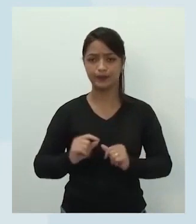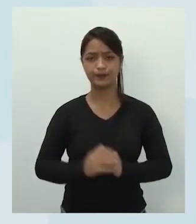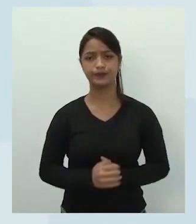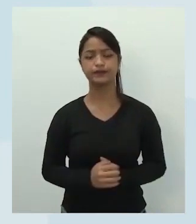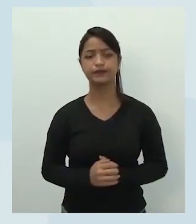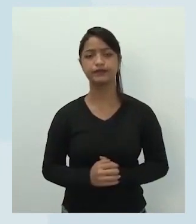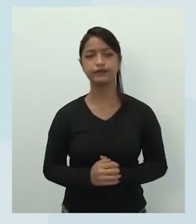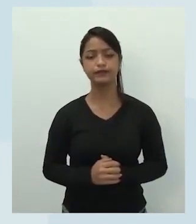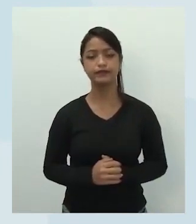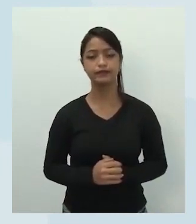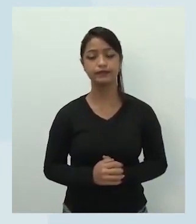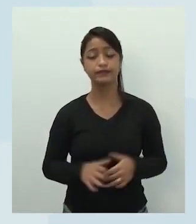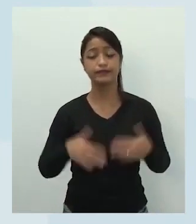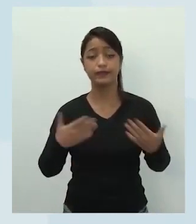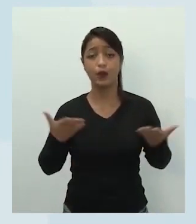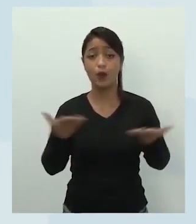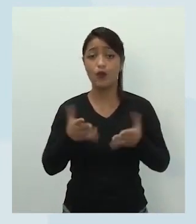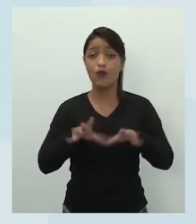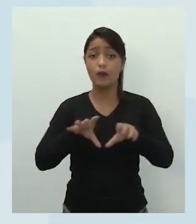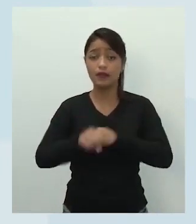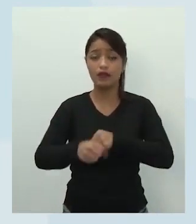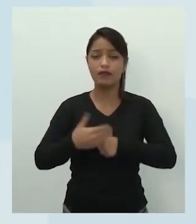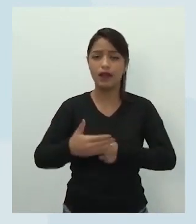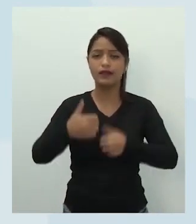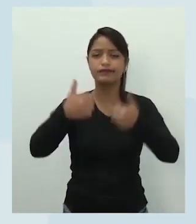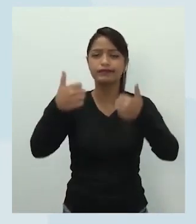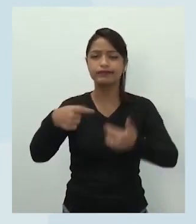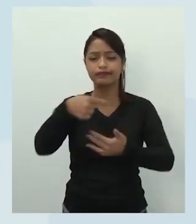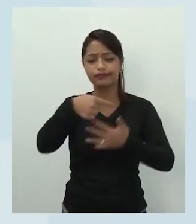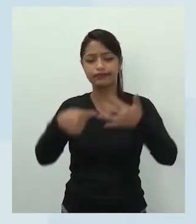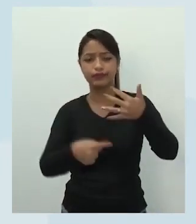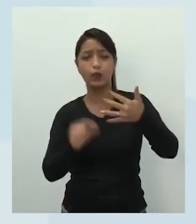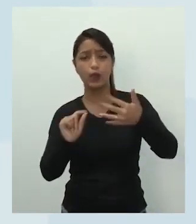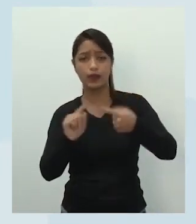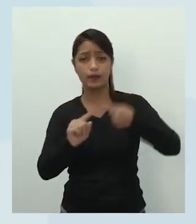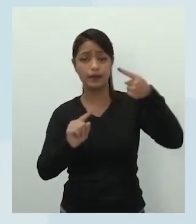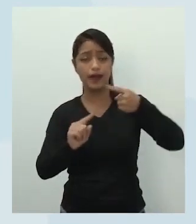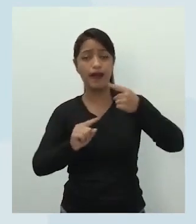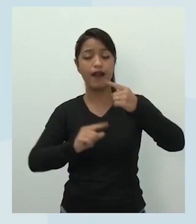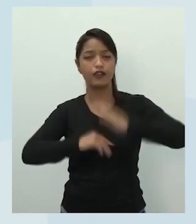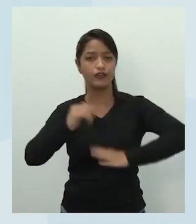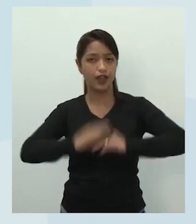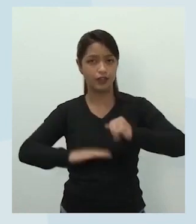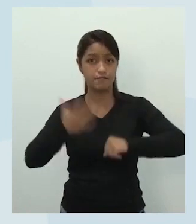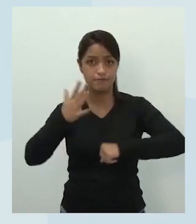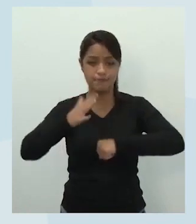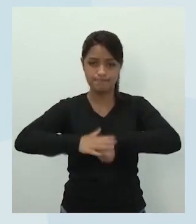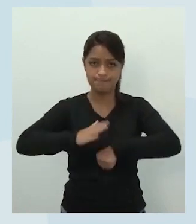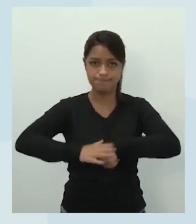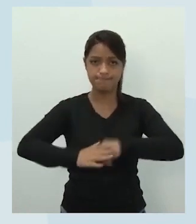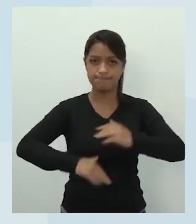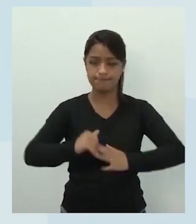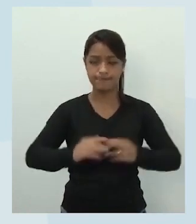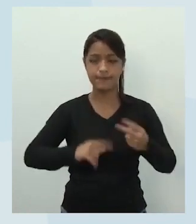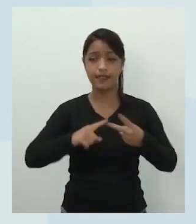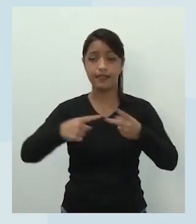os percursos dessa TPC? Atividade mão na massa, desafio